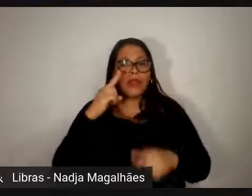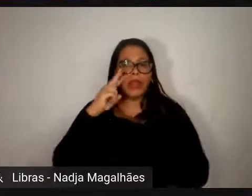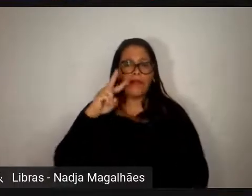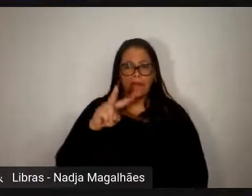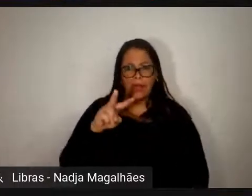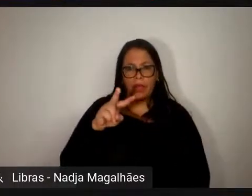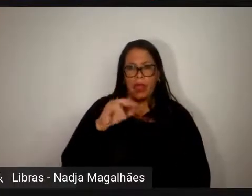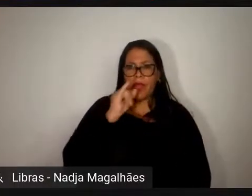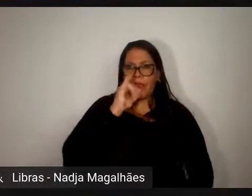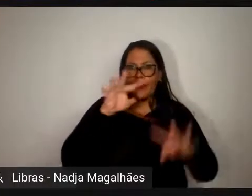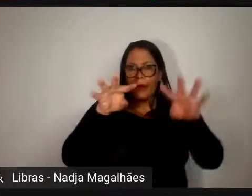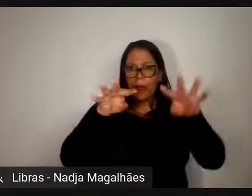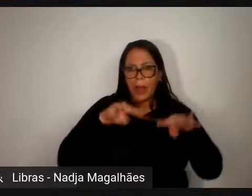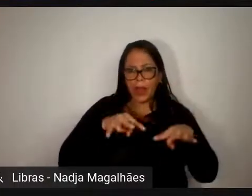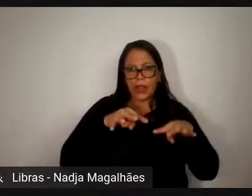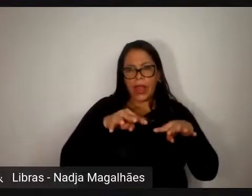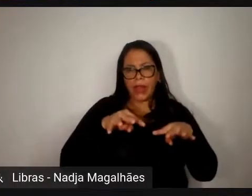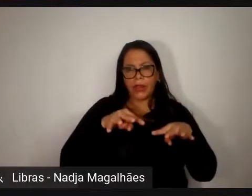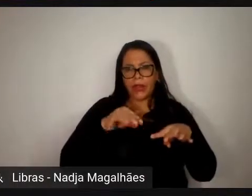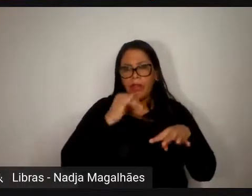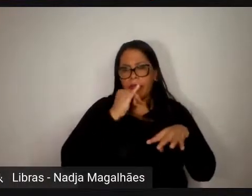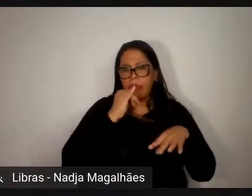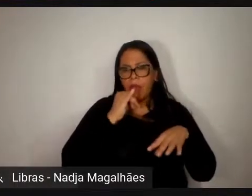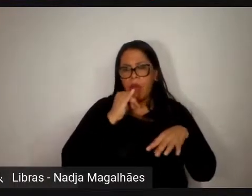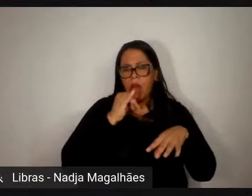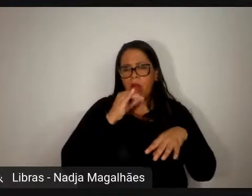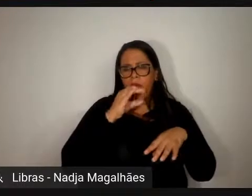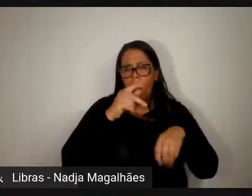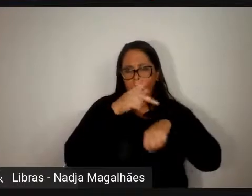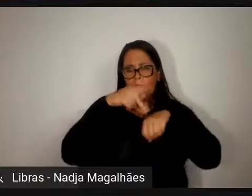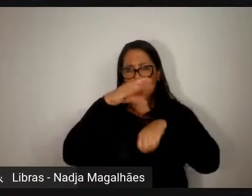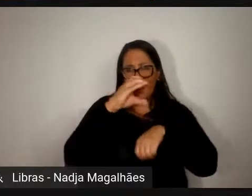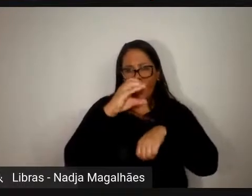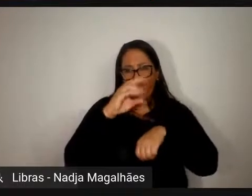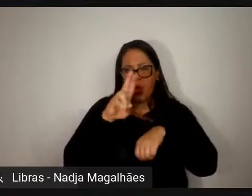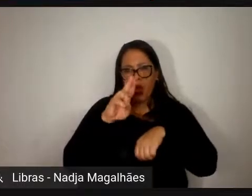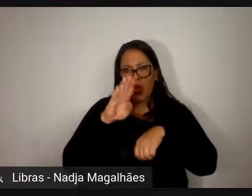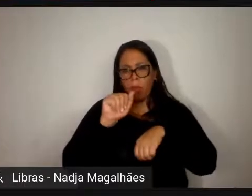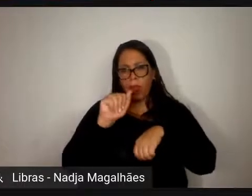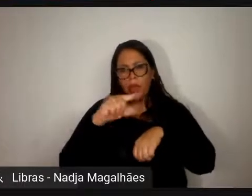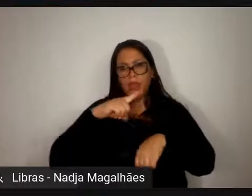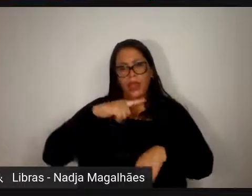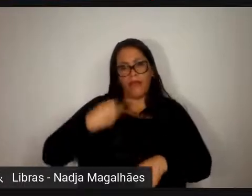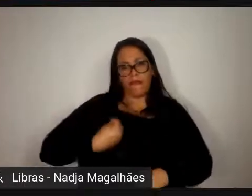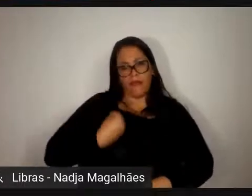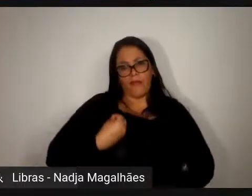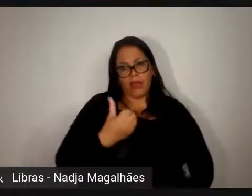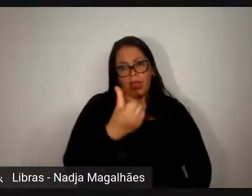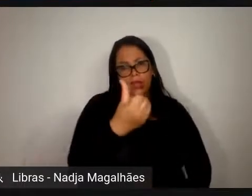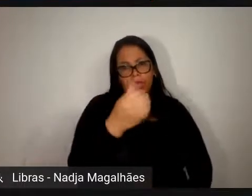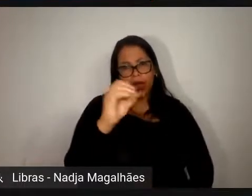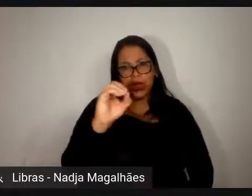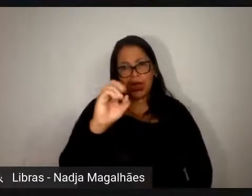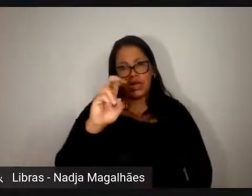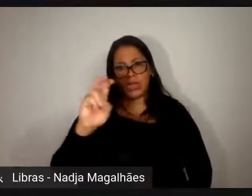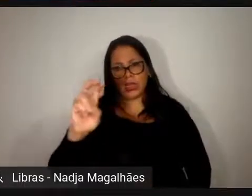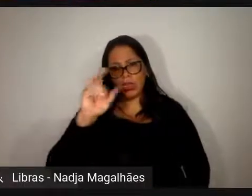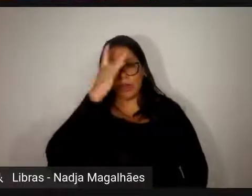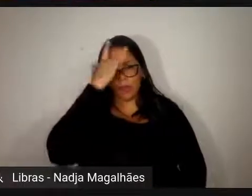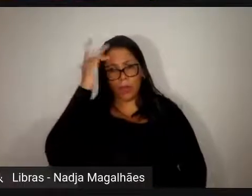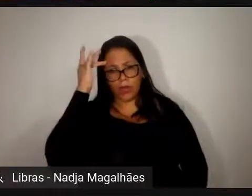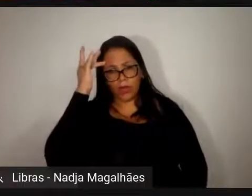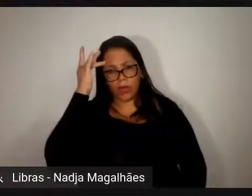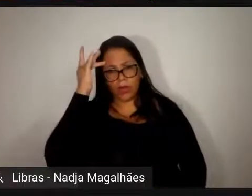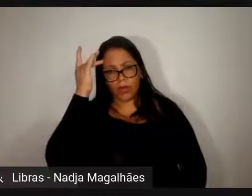o plenário de Cuba, ele é um plenário com 605 pessoas, e essas 605 pessoas, elas